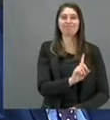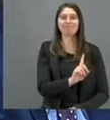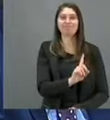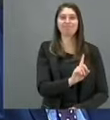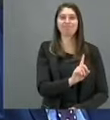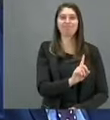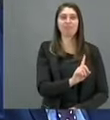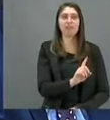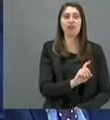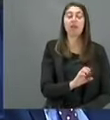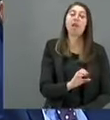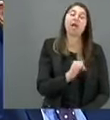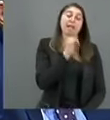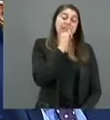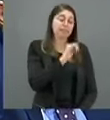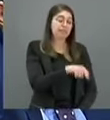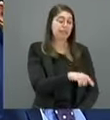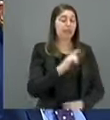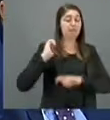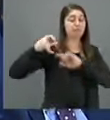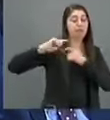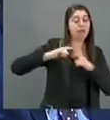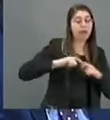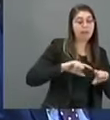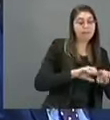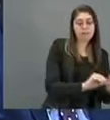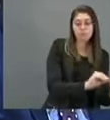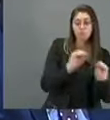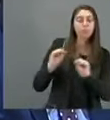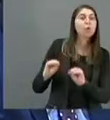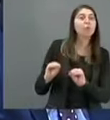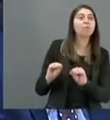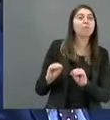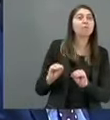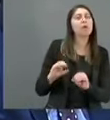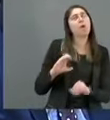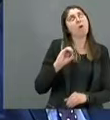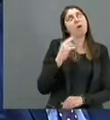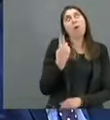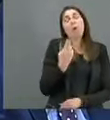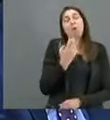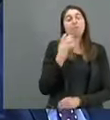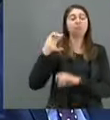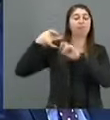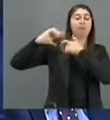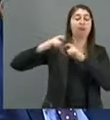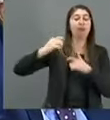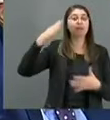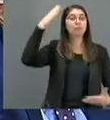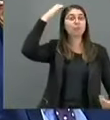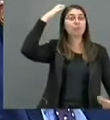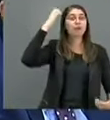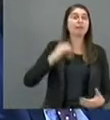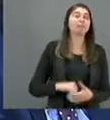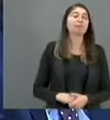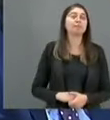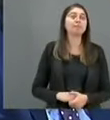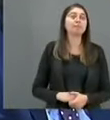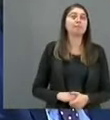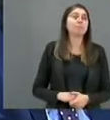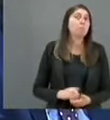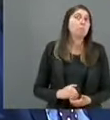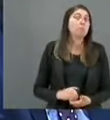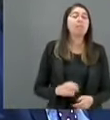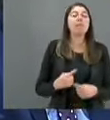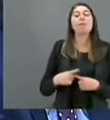cavernas. Ou se não for descendente dos homens das cavernas, pode ser descendente dos macacos. Esses mesmos homens que dizem que